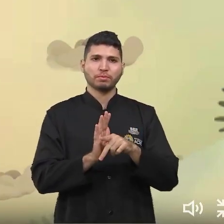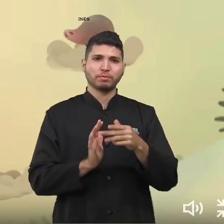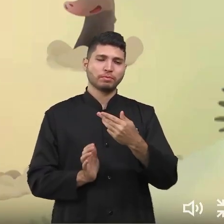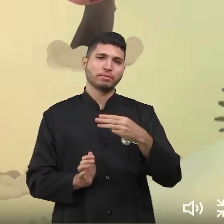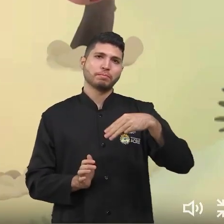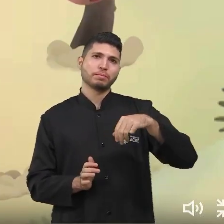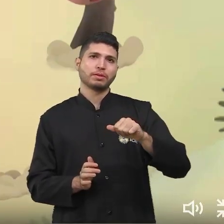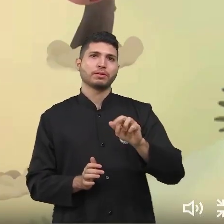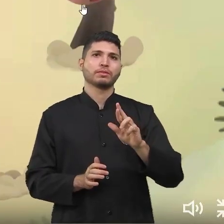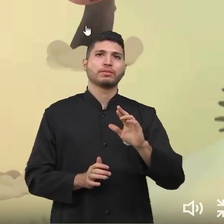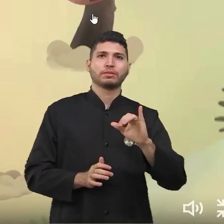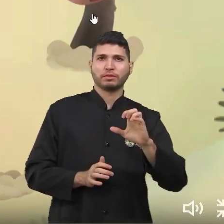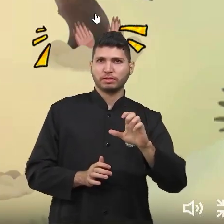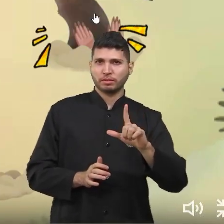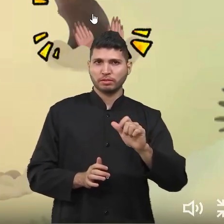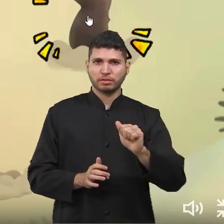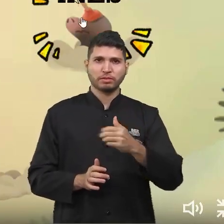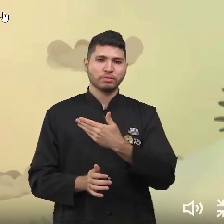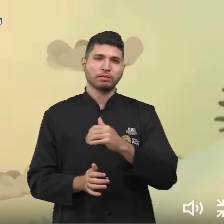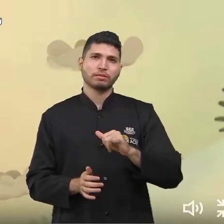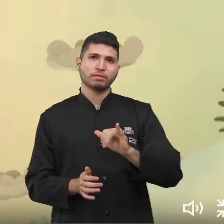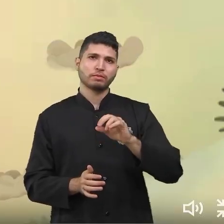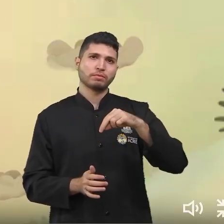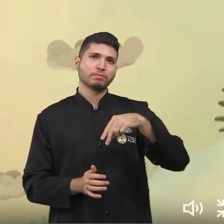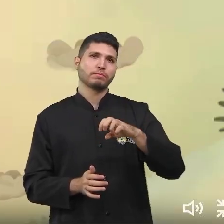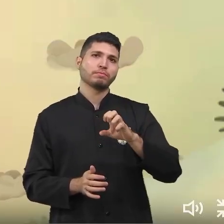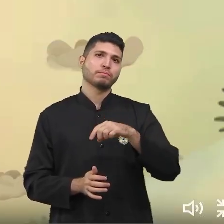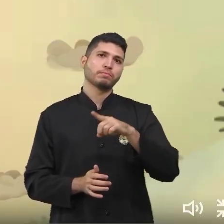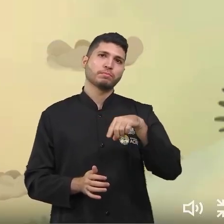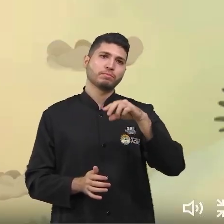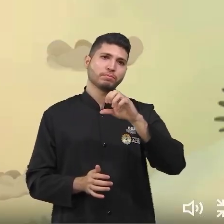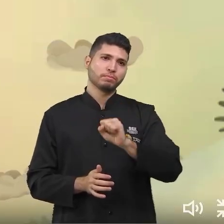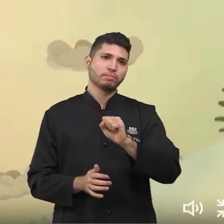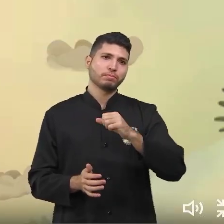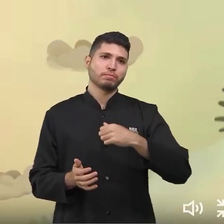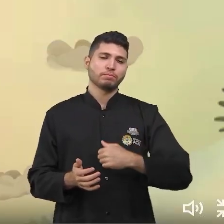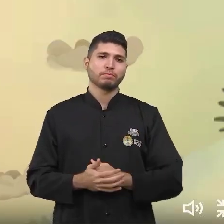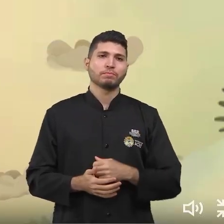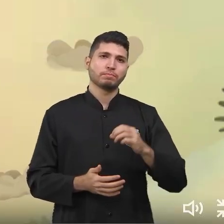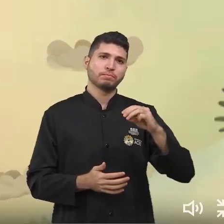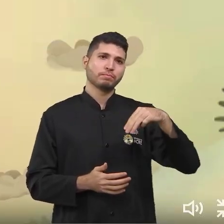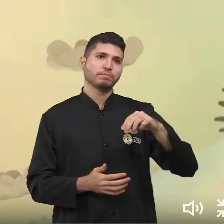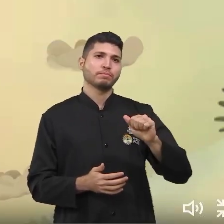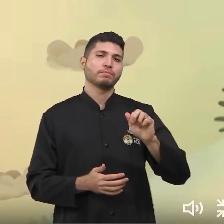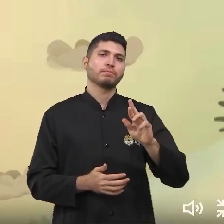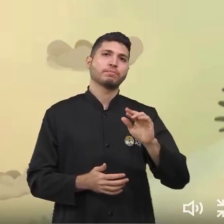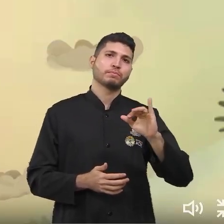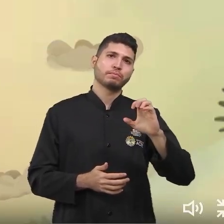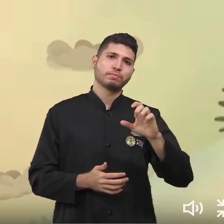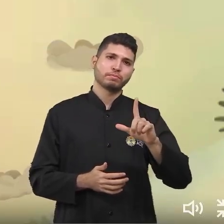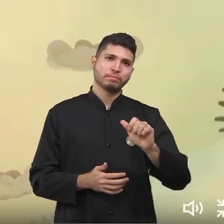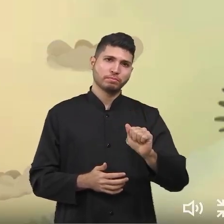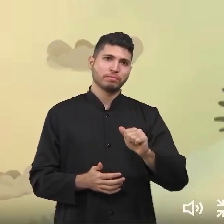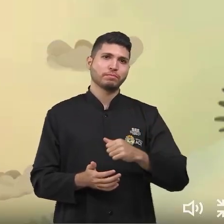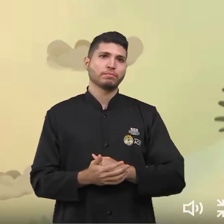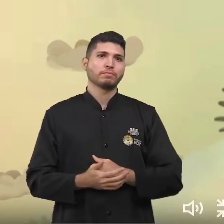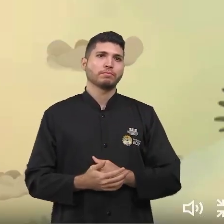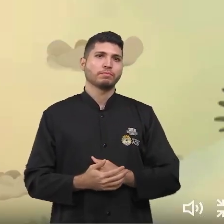também. Inês, nome próprio. Olha aí, ó, Mariela, Mano,